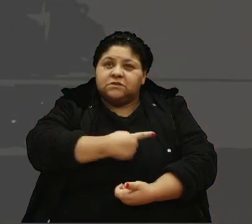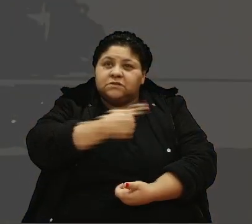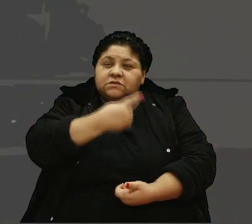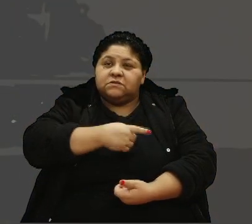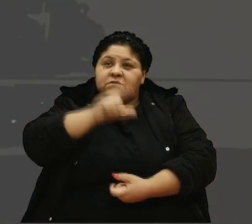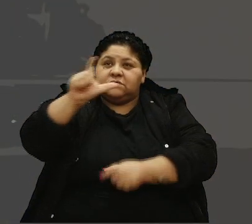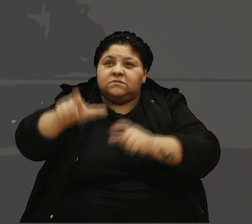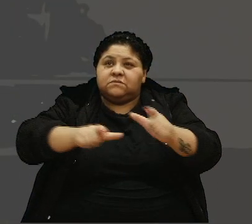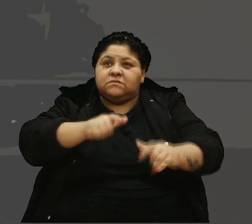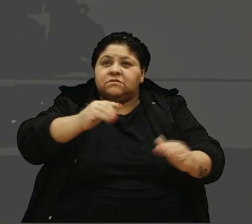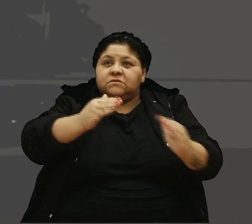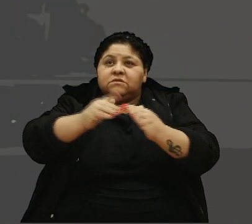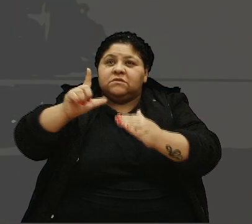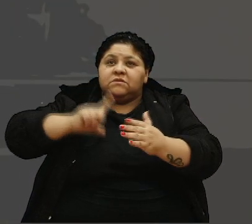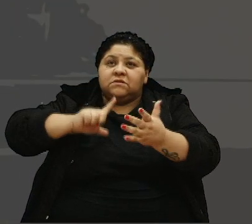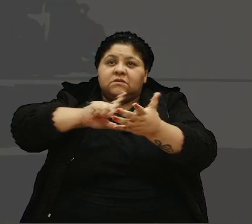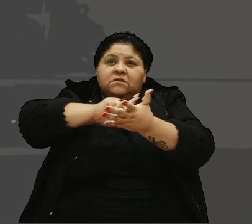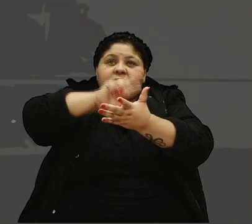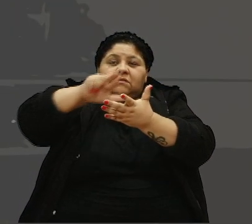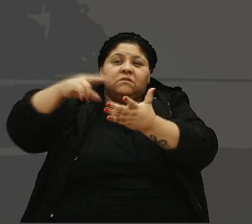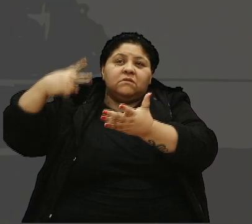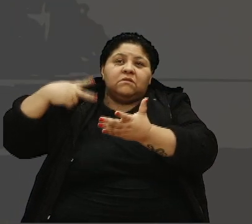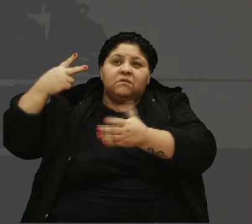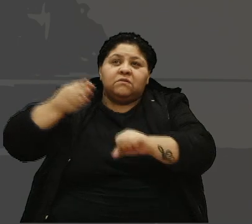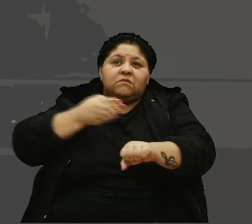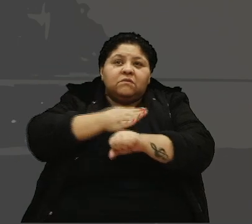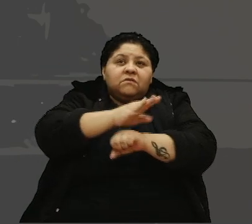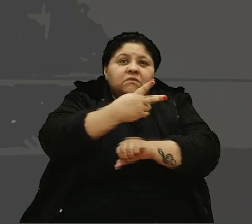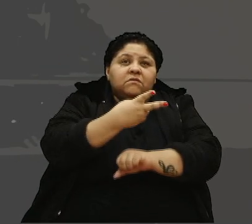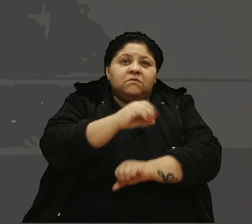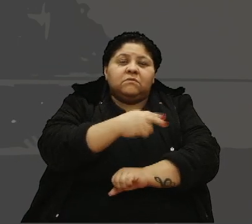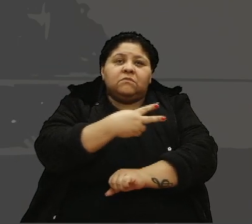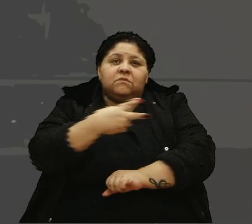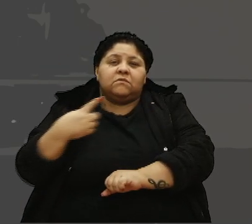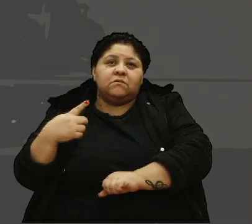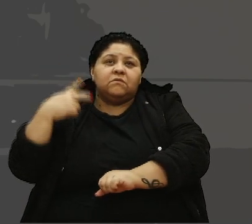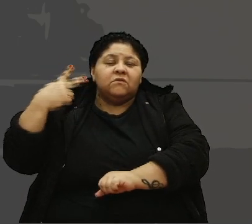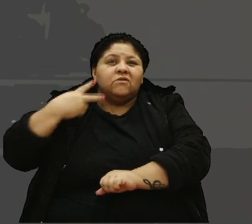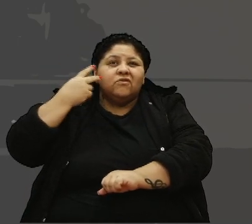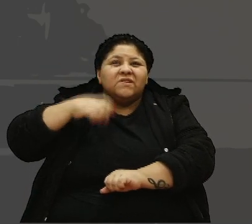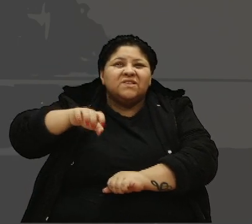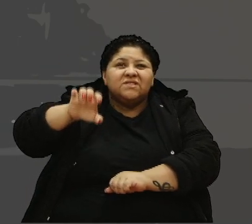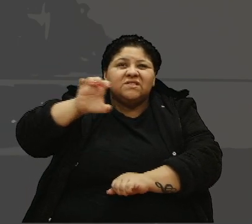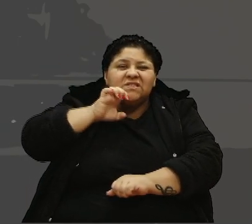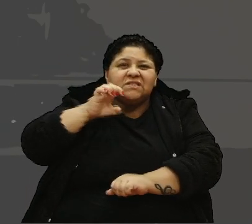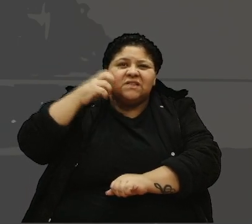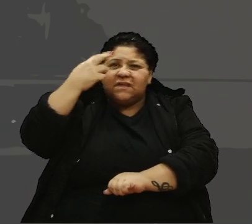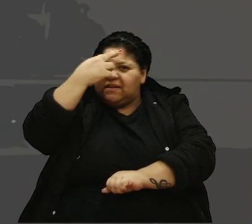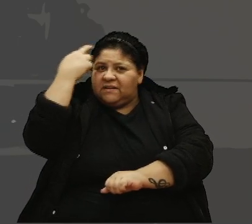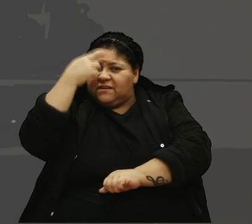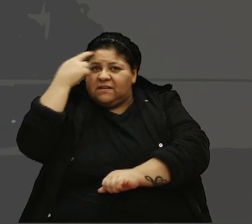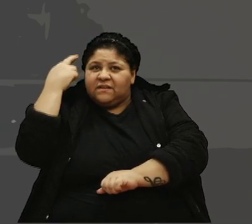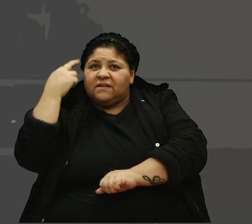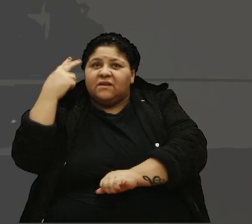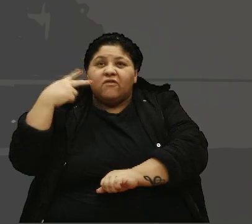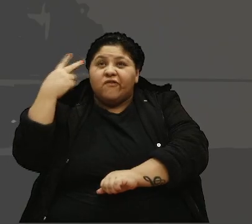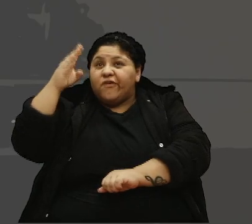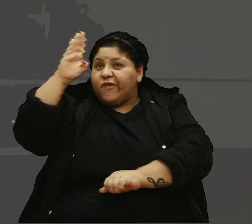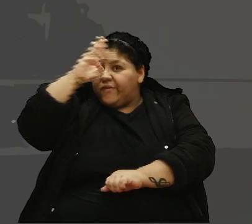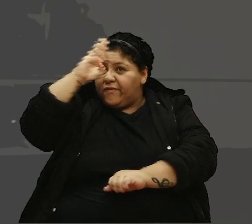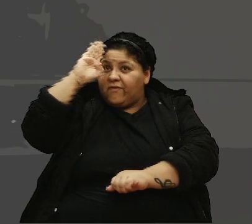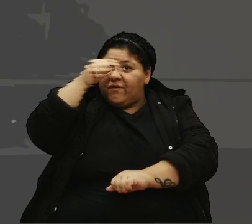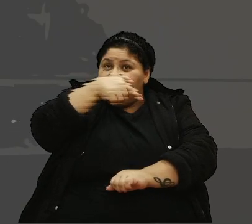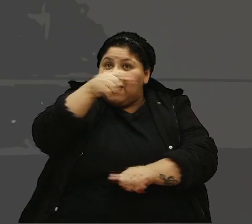casa. Tivemos diversos vereadores que participaram lá em 2021, a vereadora Estela, o vereador Rafael Bueno, na época tinha o vereador Bressan. Isso aqui é no estacionamento